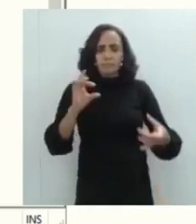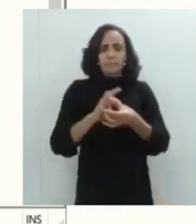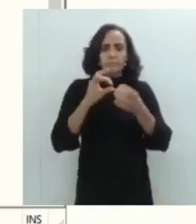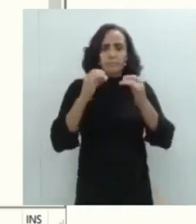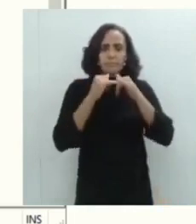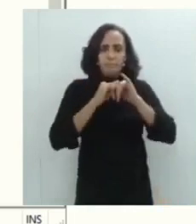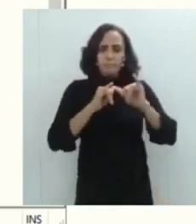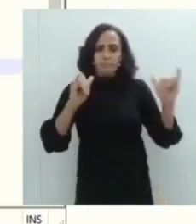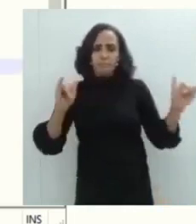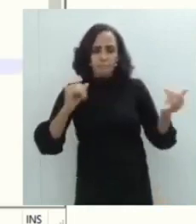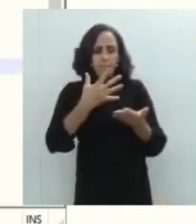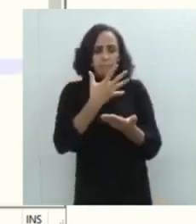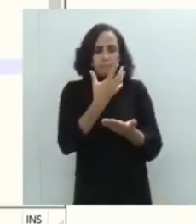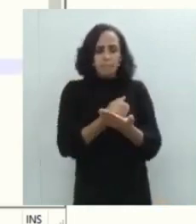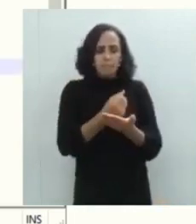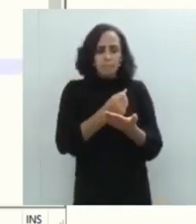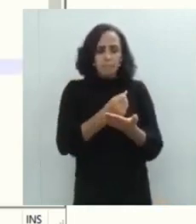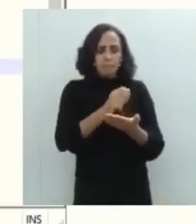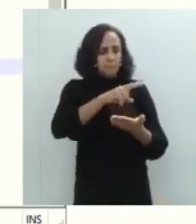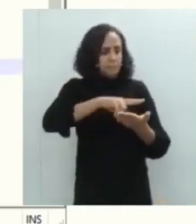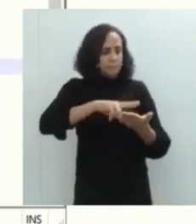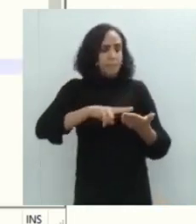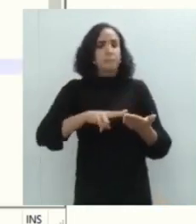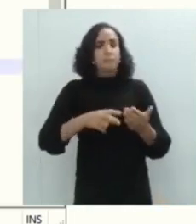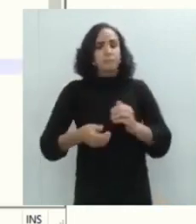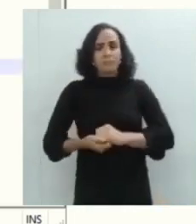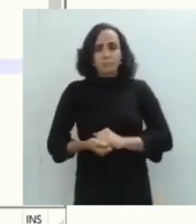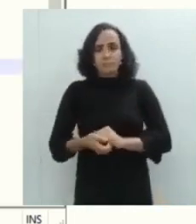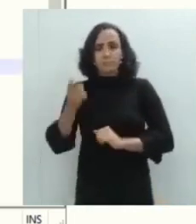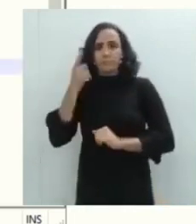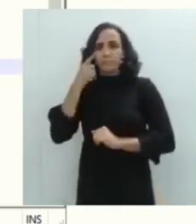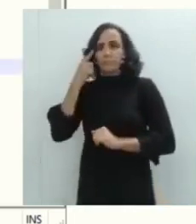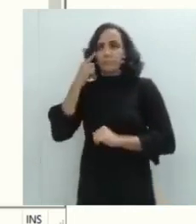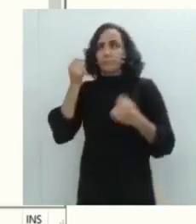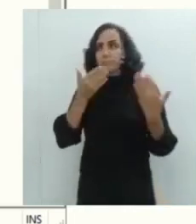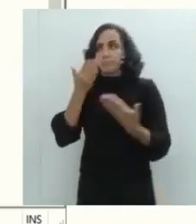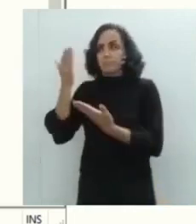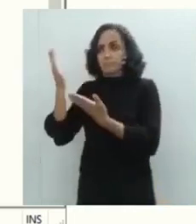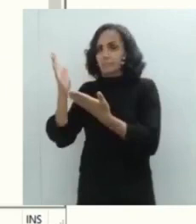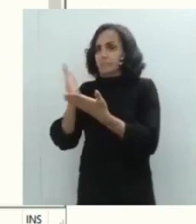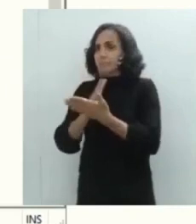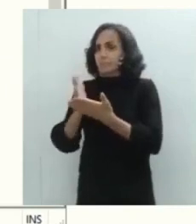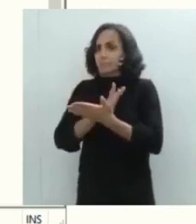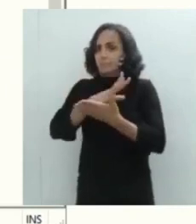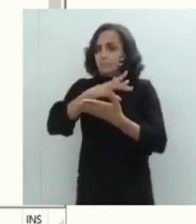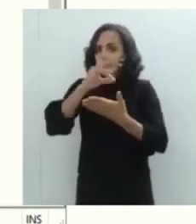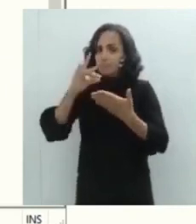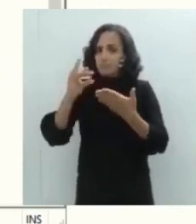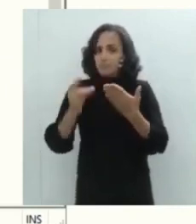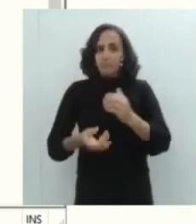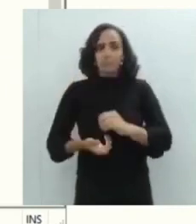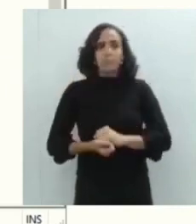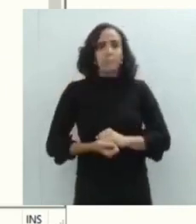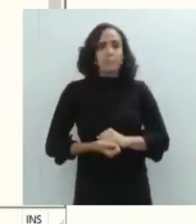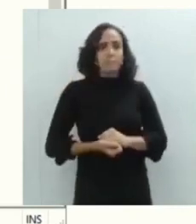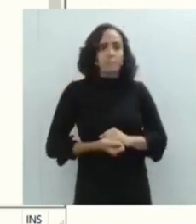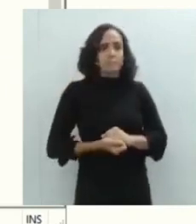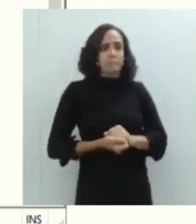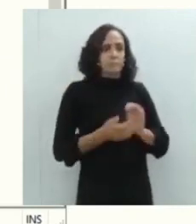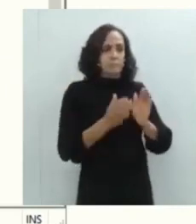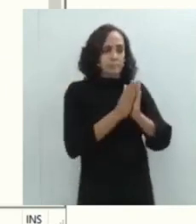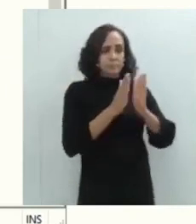informação presente no banco de dados. Nesse comando aqui, o que é que está dizendo? Enquanto a linha